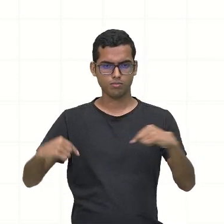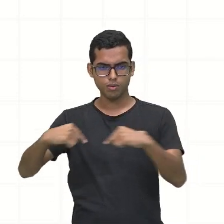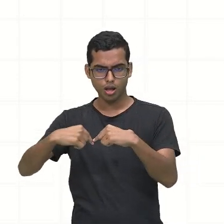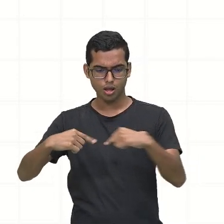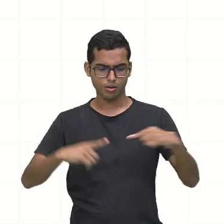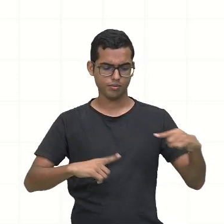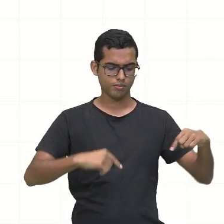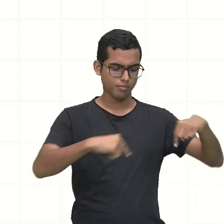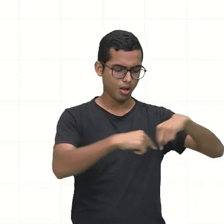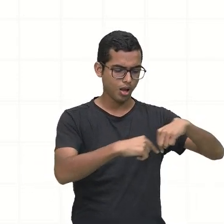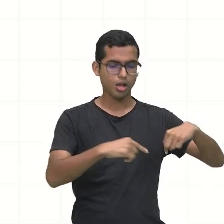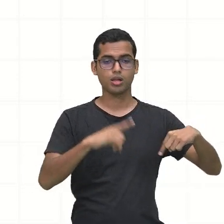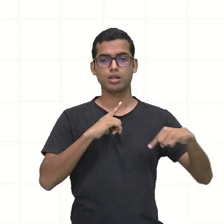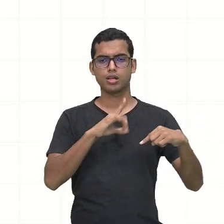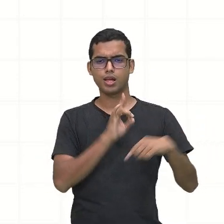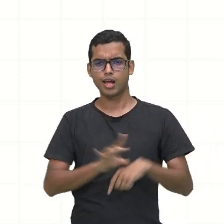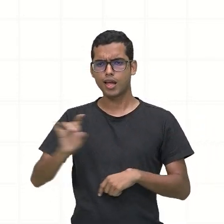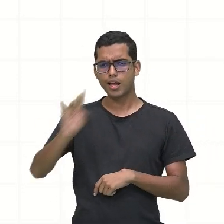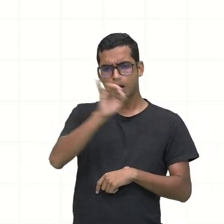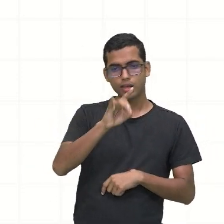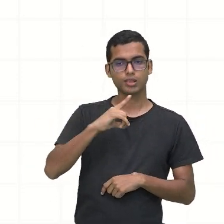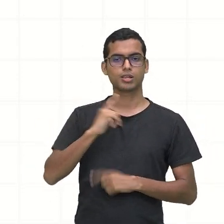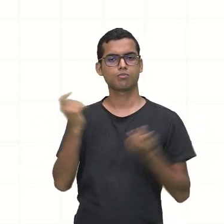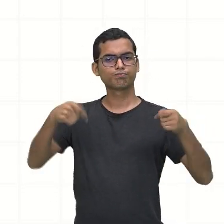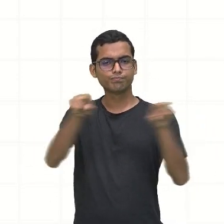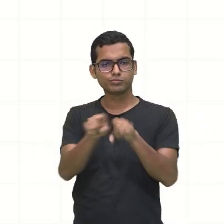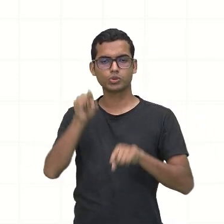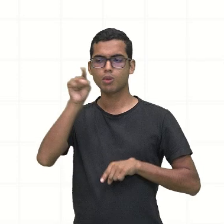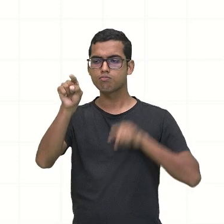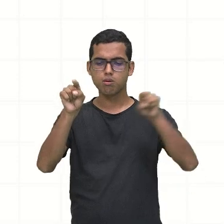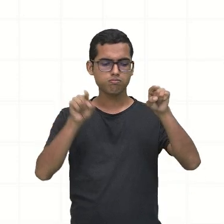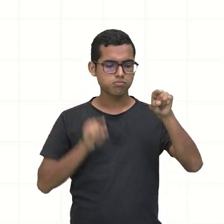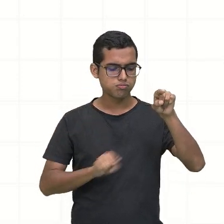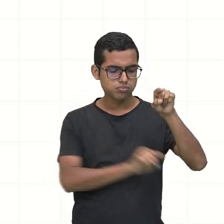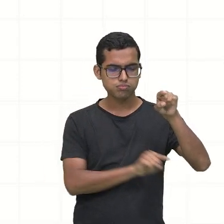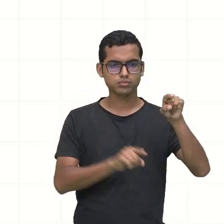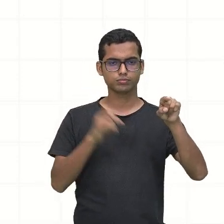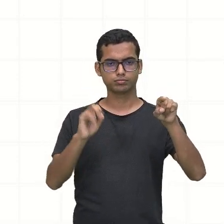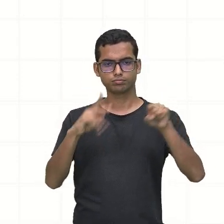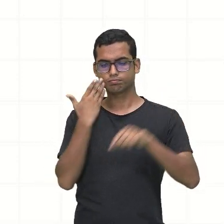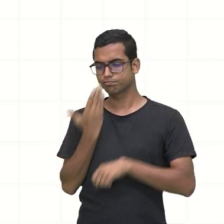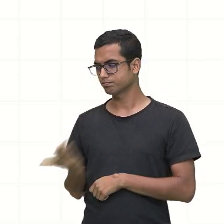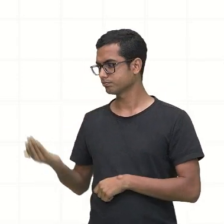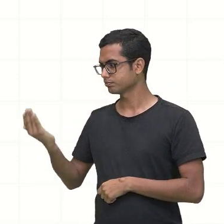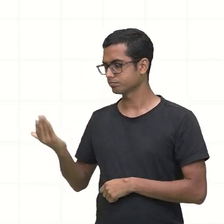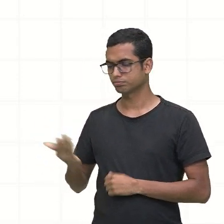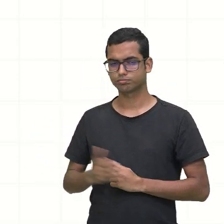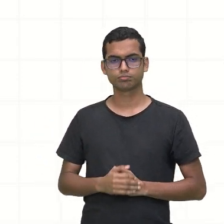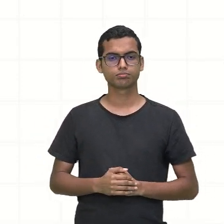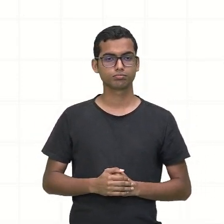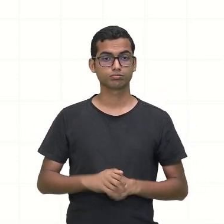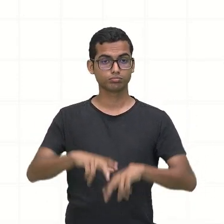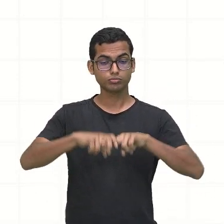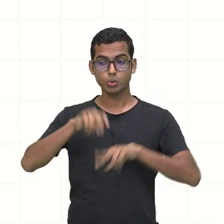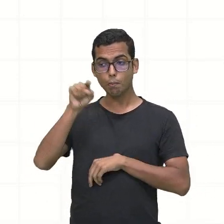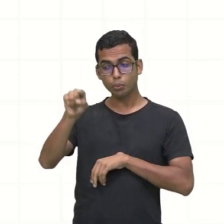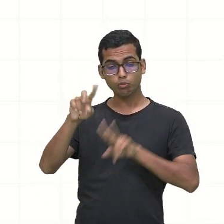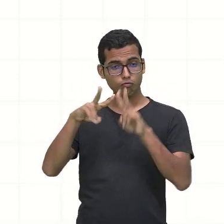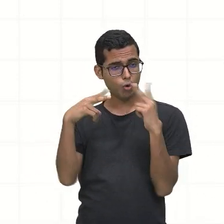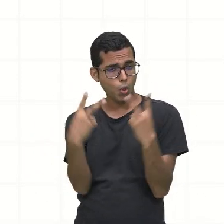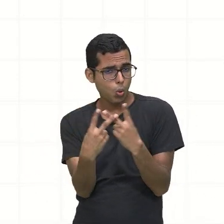Lembrando, né, da definição de ponto, né, que um ponto não tem dimensão, um ponto não tem volume,